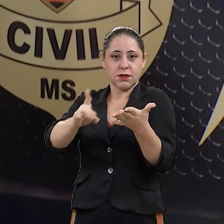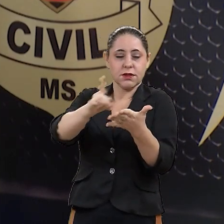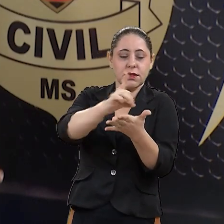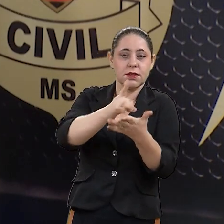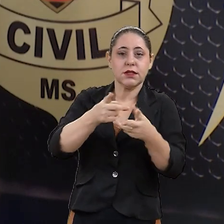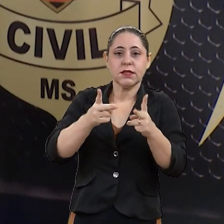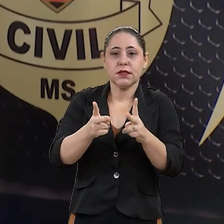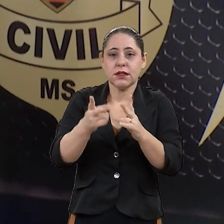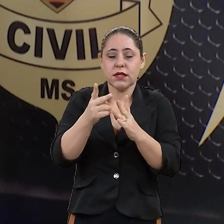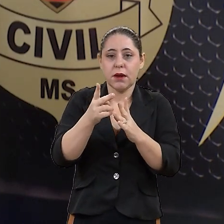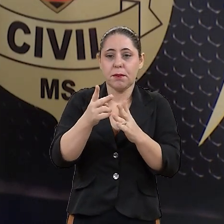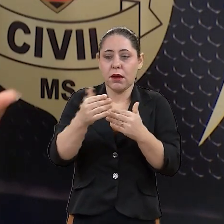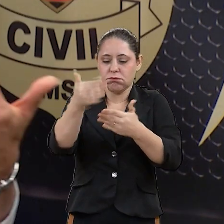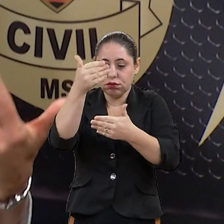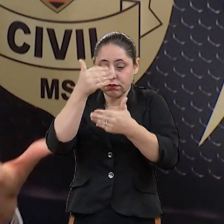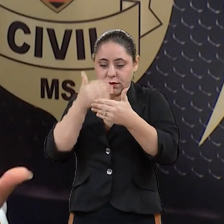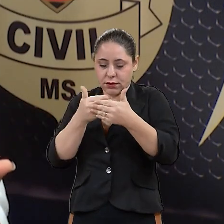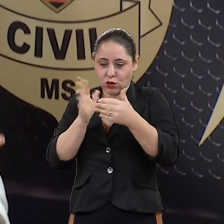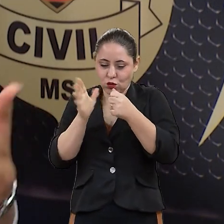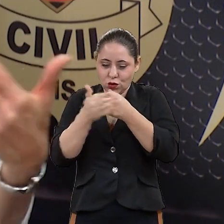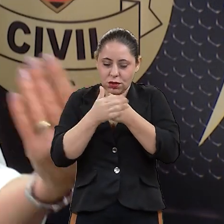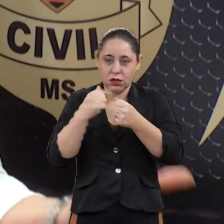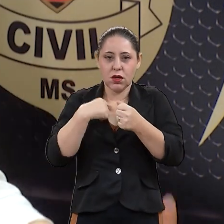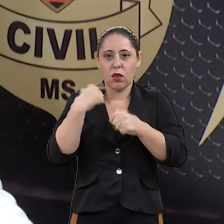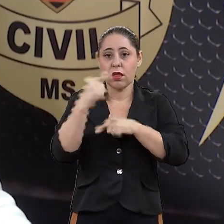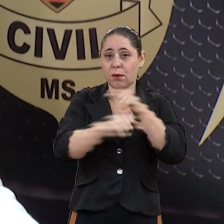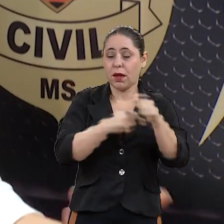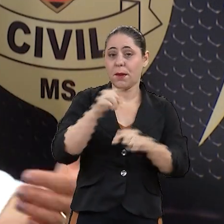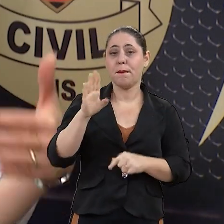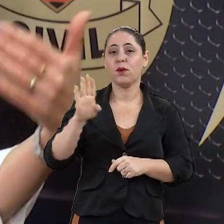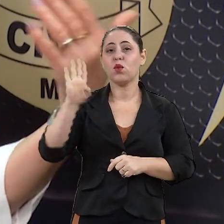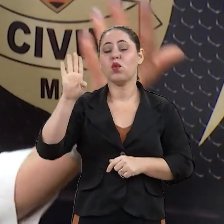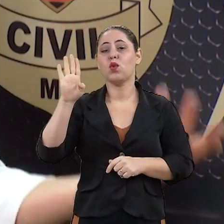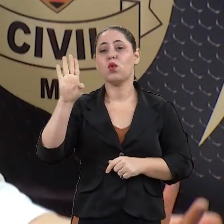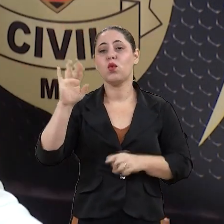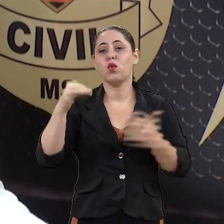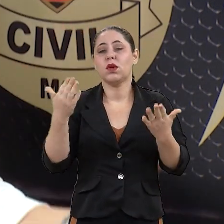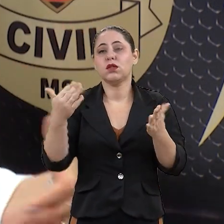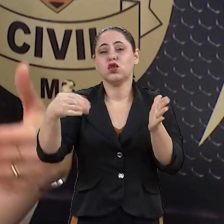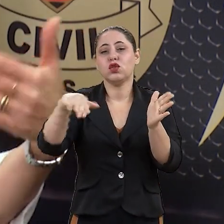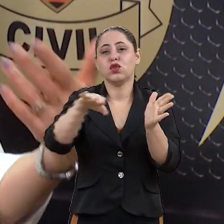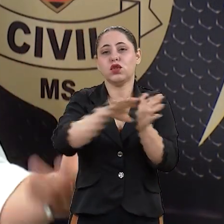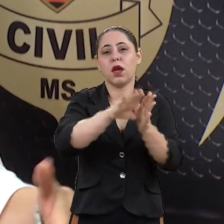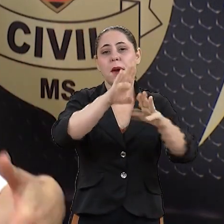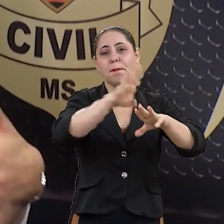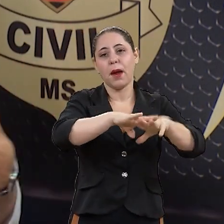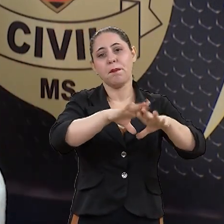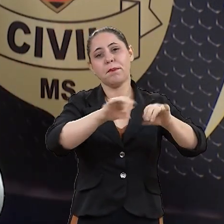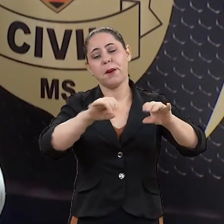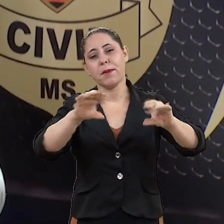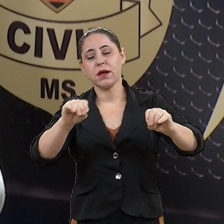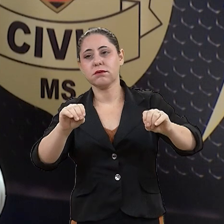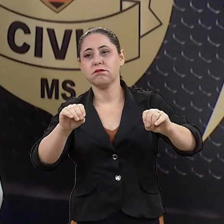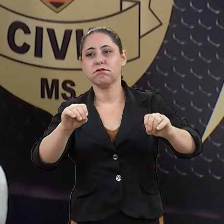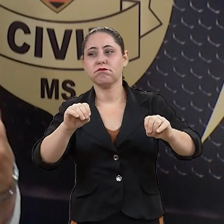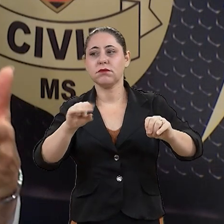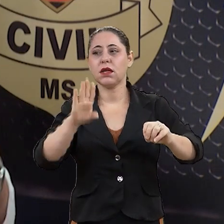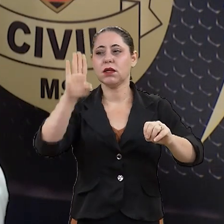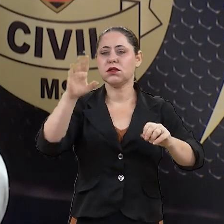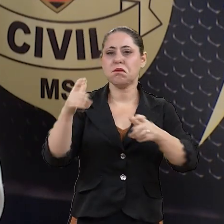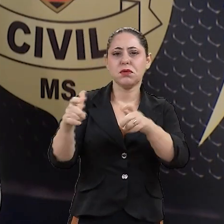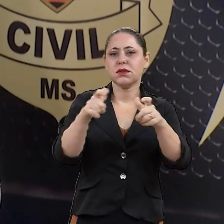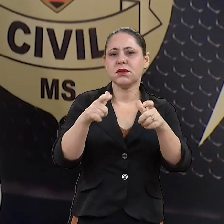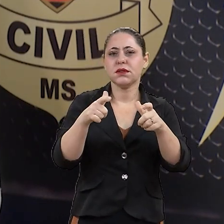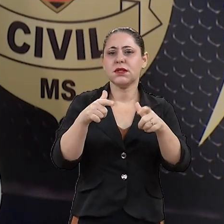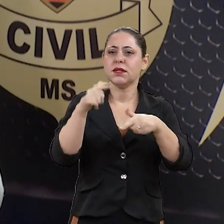estava nos bastidores. Por acaso, eu trabalhei em política, quando eu cheguei em Maracaju, nas eleições locais e tudo, mas eu sempre